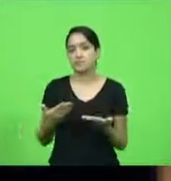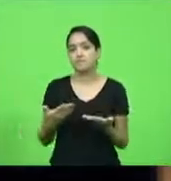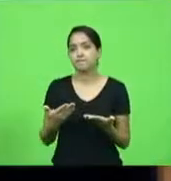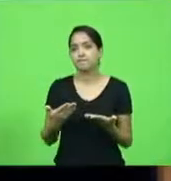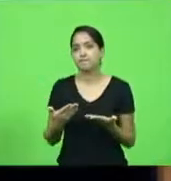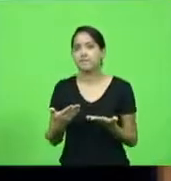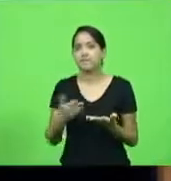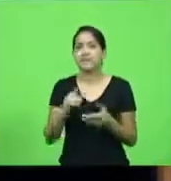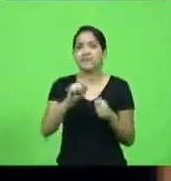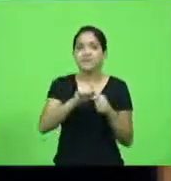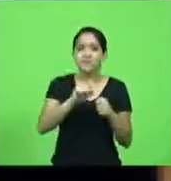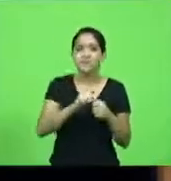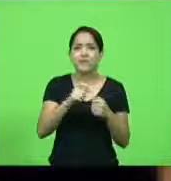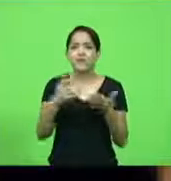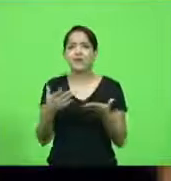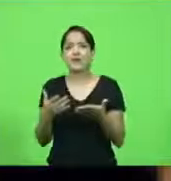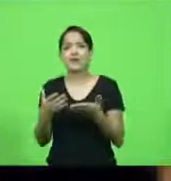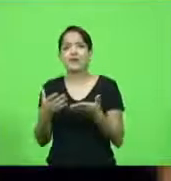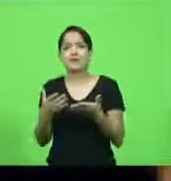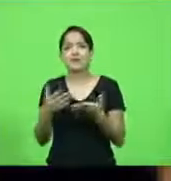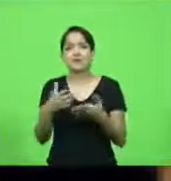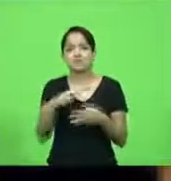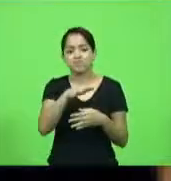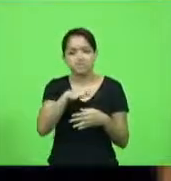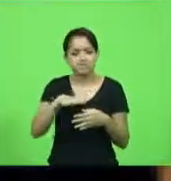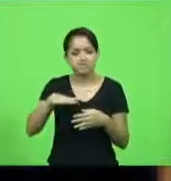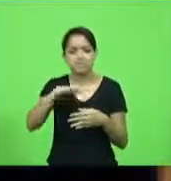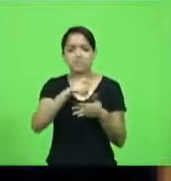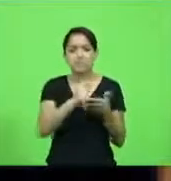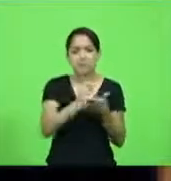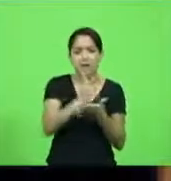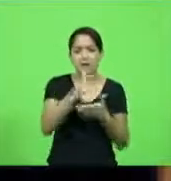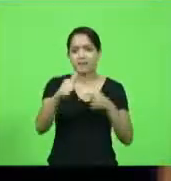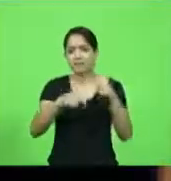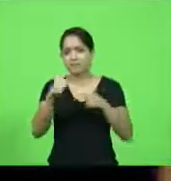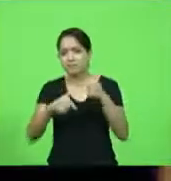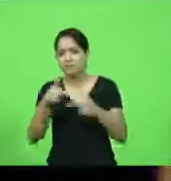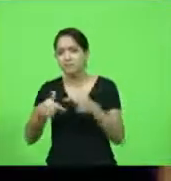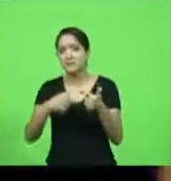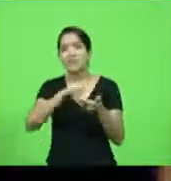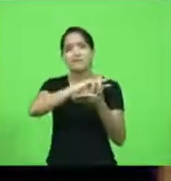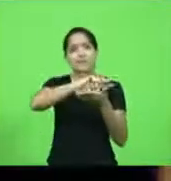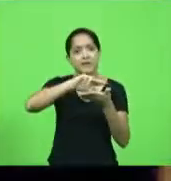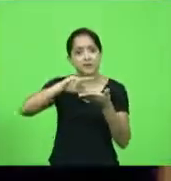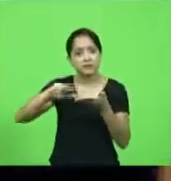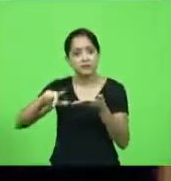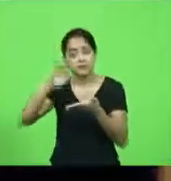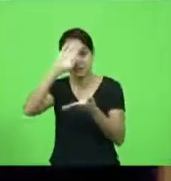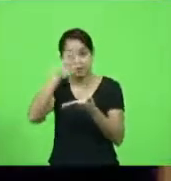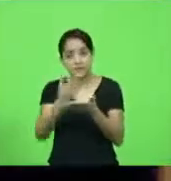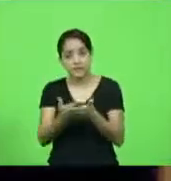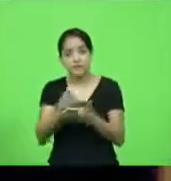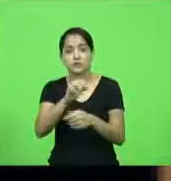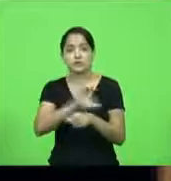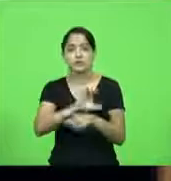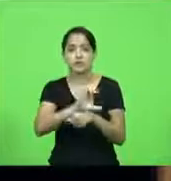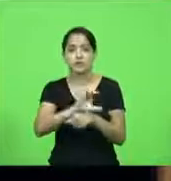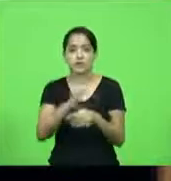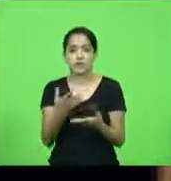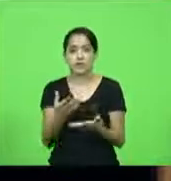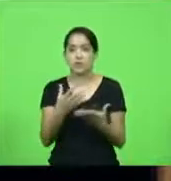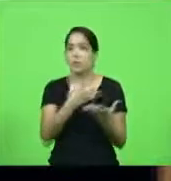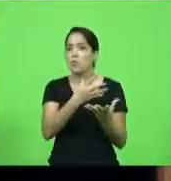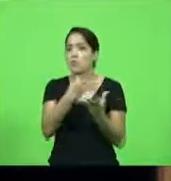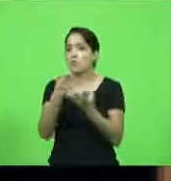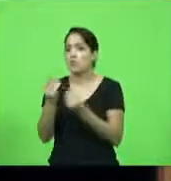que faz toda uma rede gigantesca, que paga para trabalhar, que faz a coisa acontecer, que acredita em Santa Catarina. Eu conheço